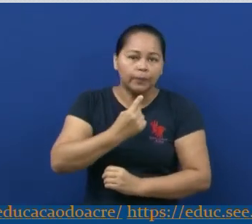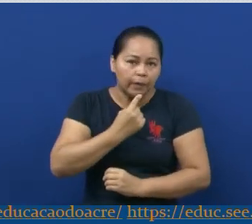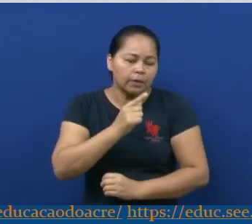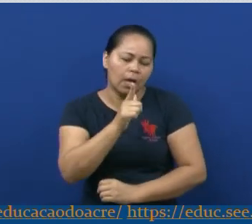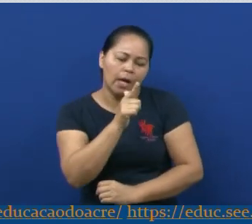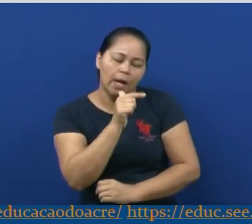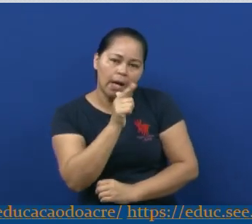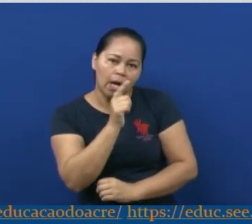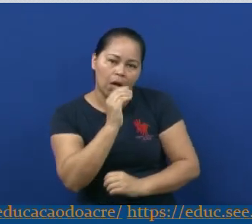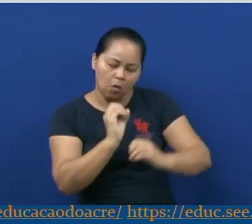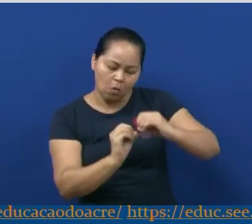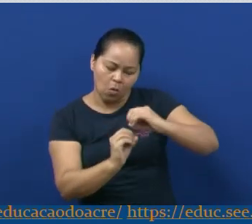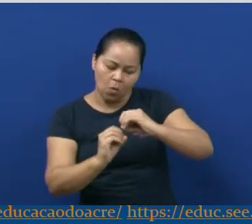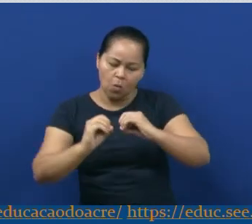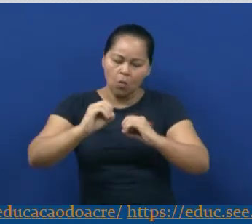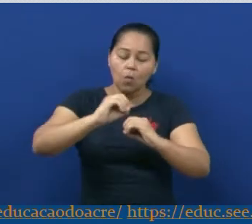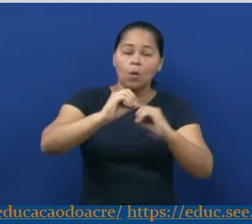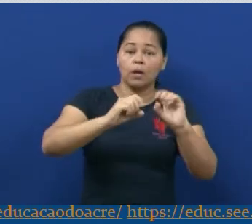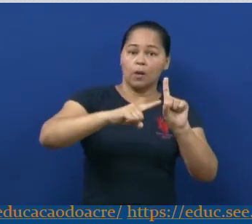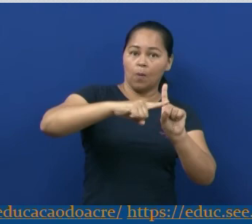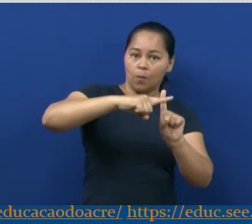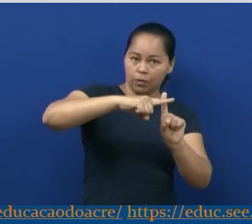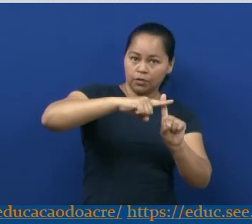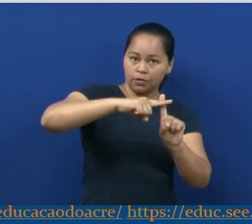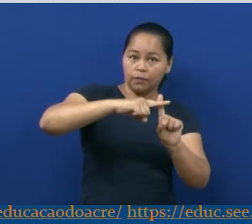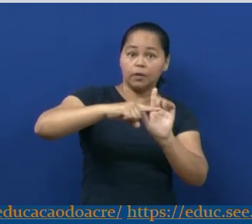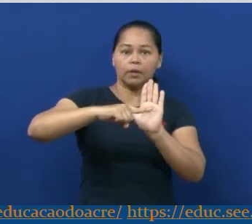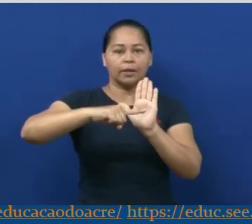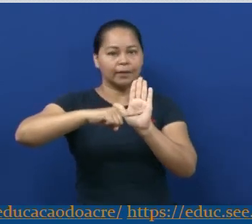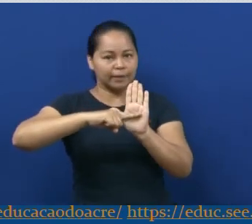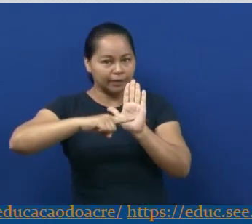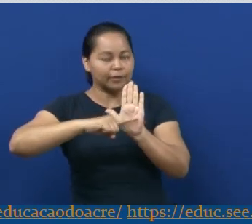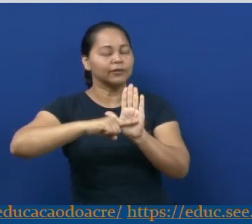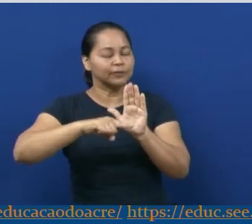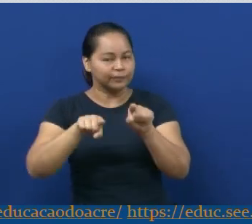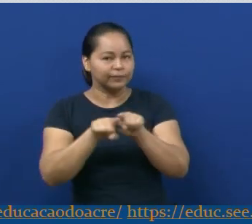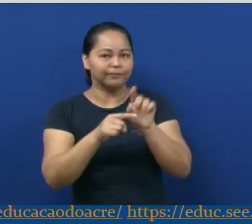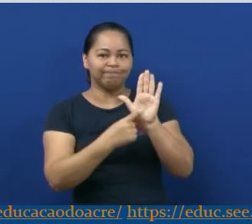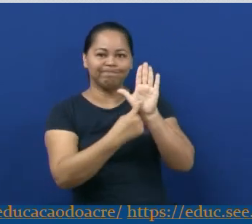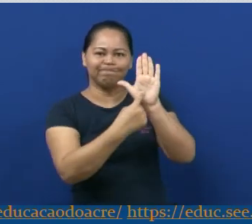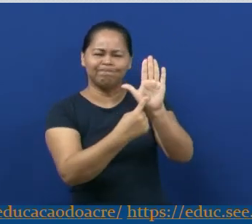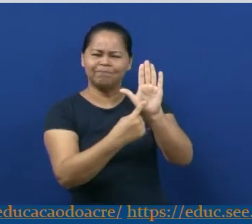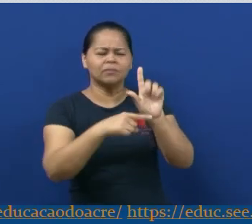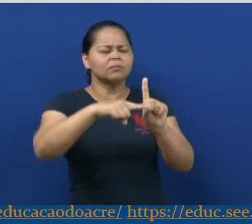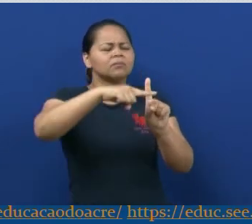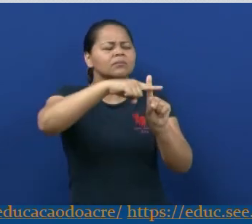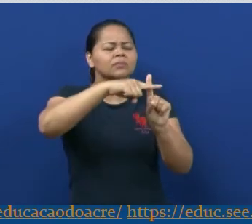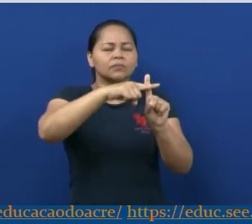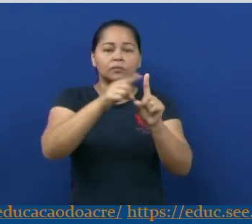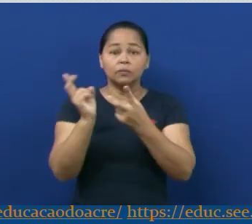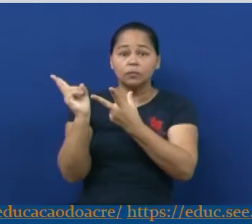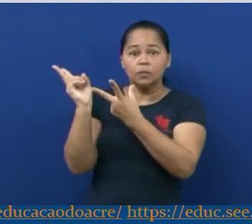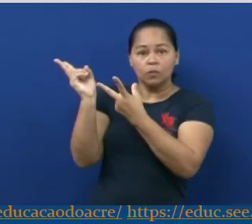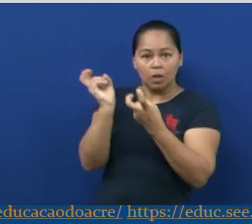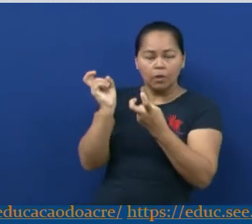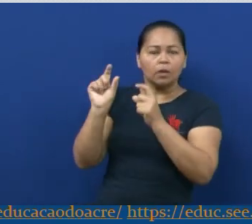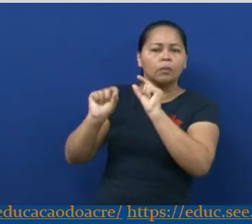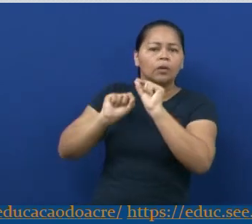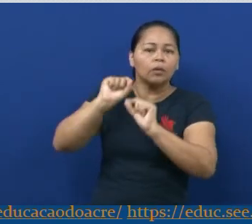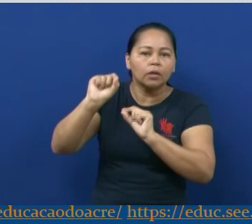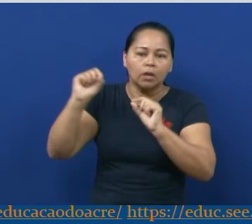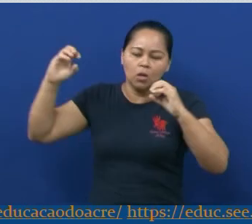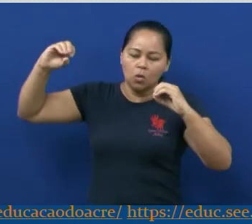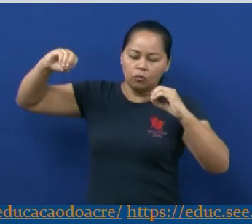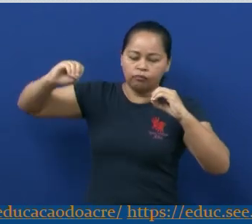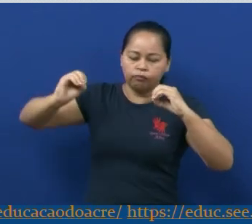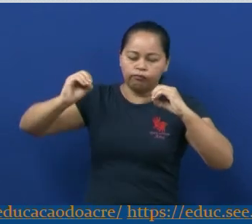da água ela apresenta um polo positivo e um polo negativo. Então, o polo positivo de uma molécula vai ser atraído